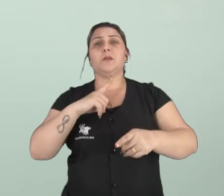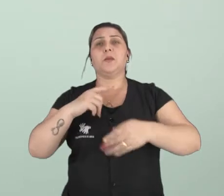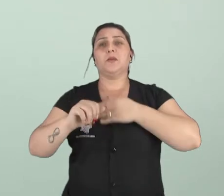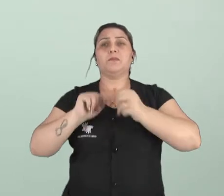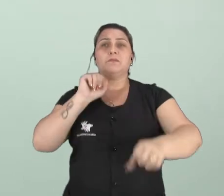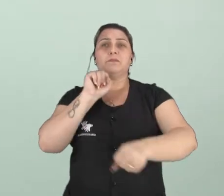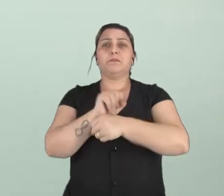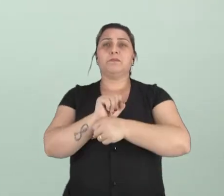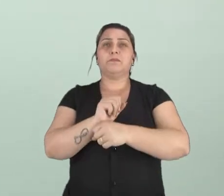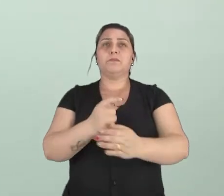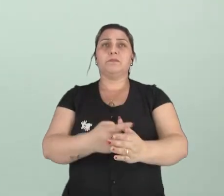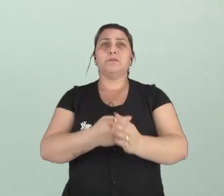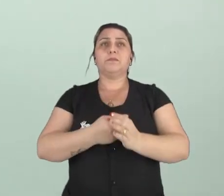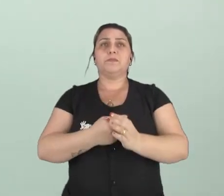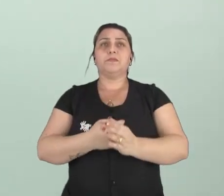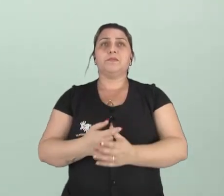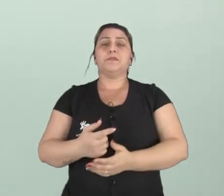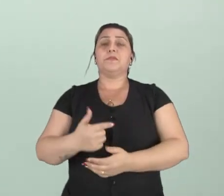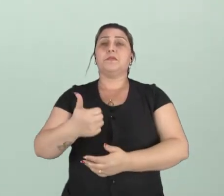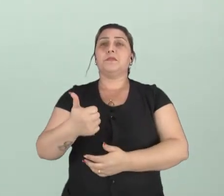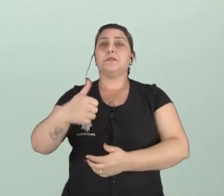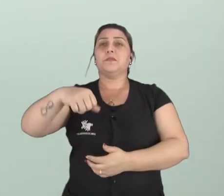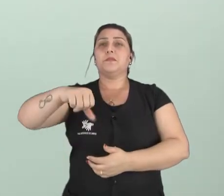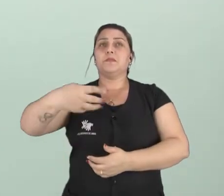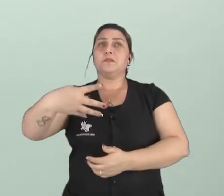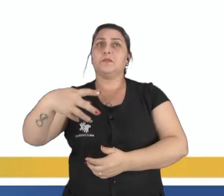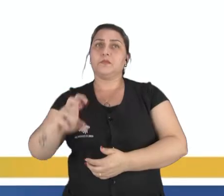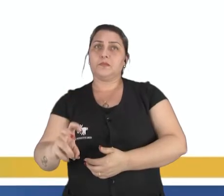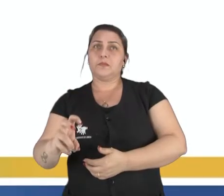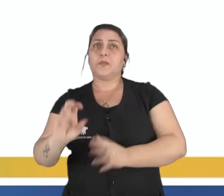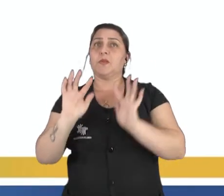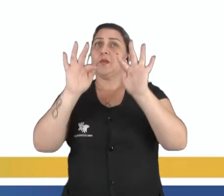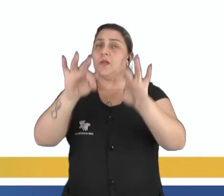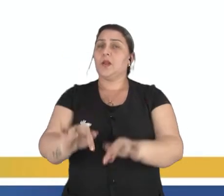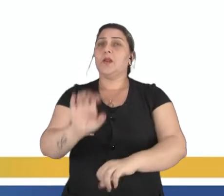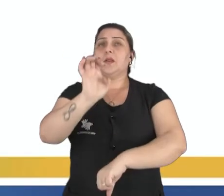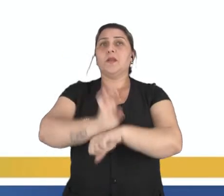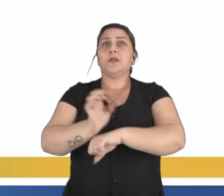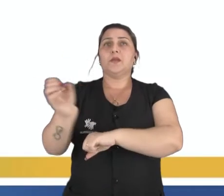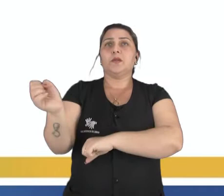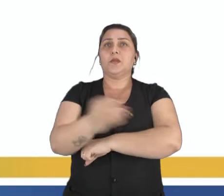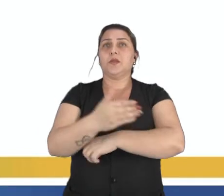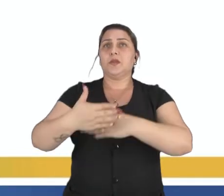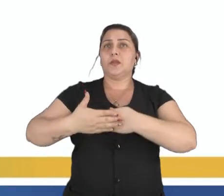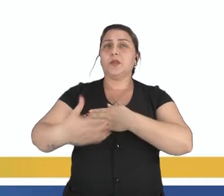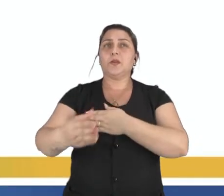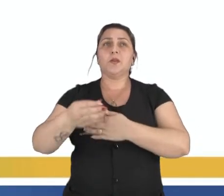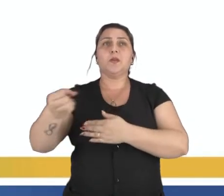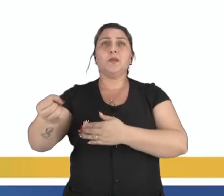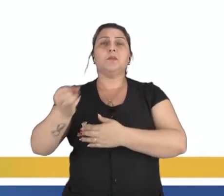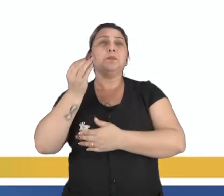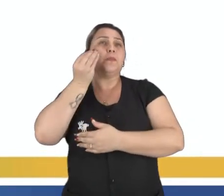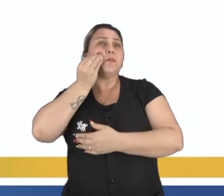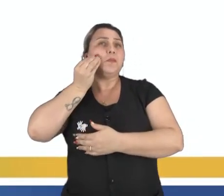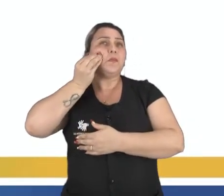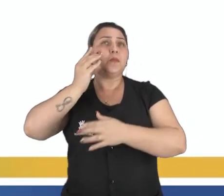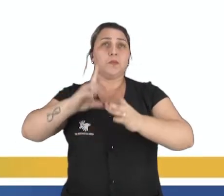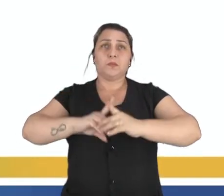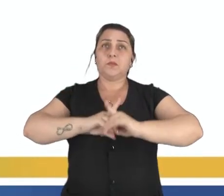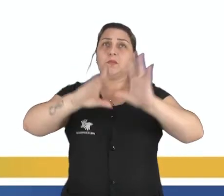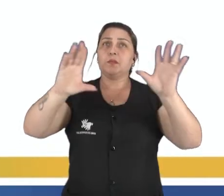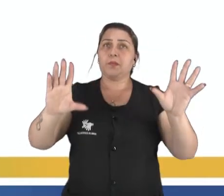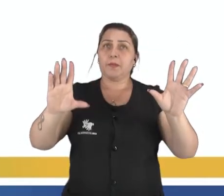tem um período ditatorial. Em 1945, com o fim do Estado Novo, inicia-se a primeira